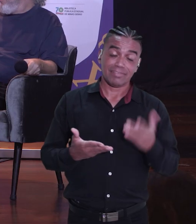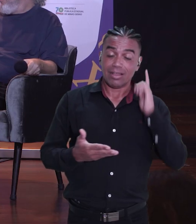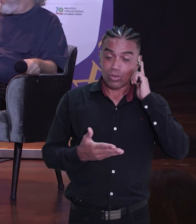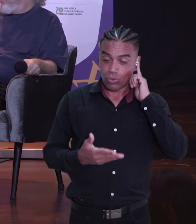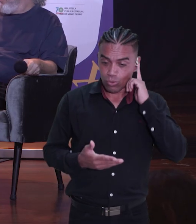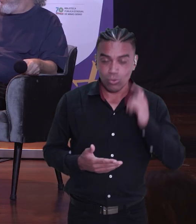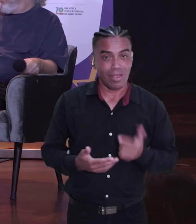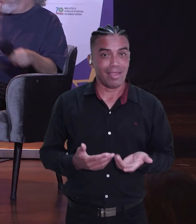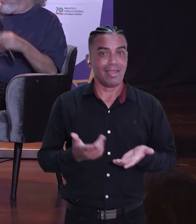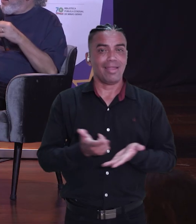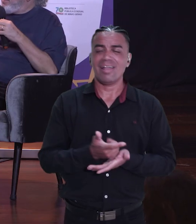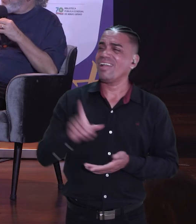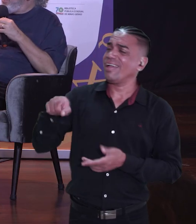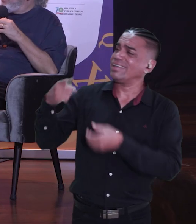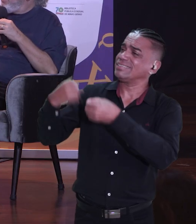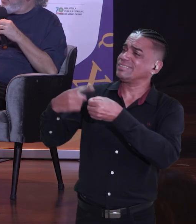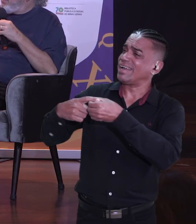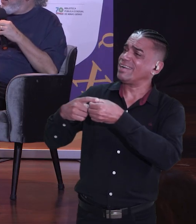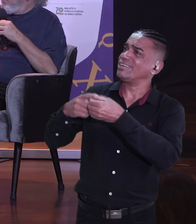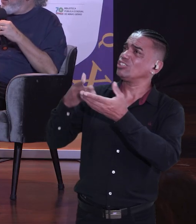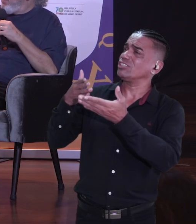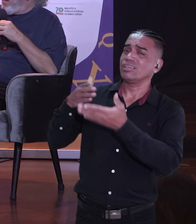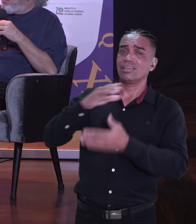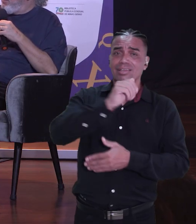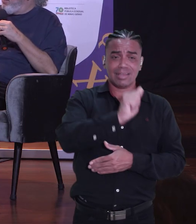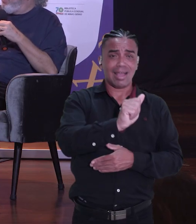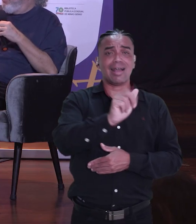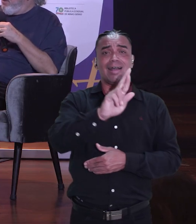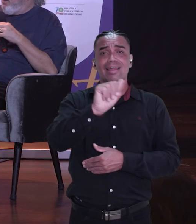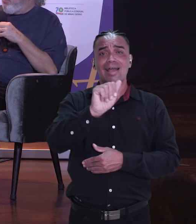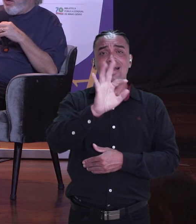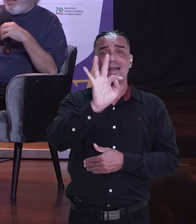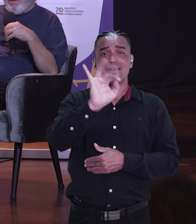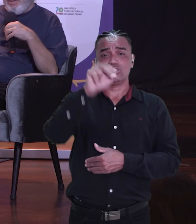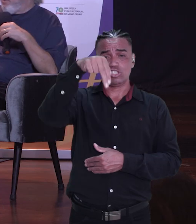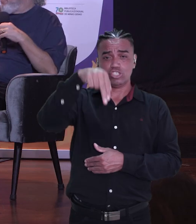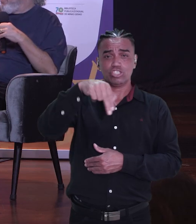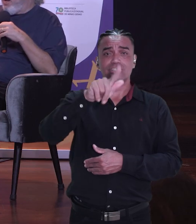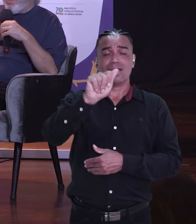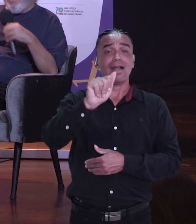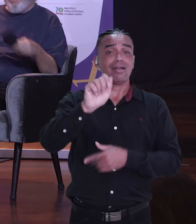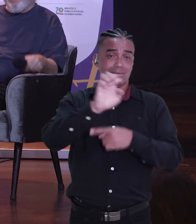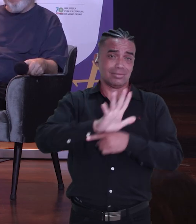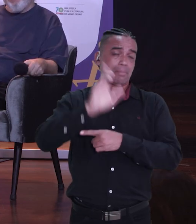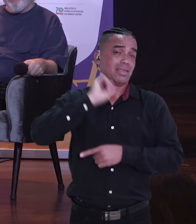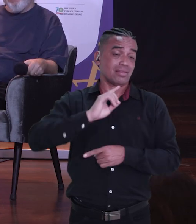no caso do Trincheira Tropical... Essa cidade que você estava se referindo é Caratinga. Caratinga, em Minas Gerais, onde eu morei em criança. Né?